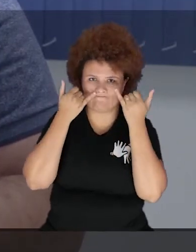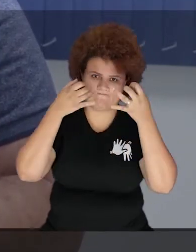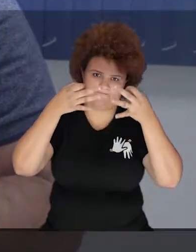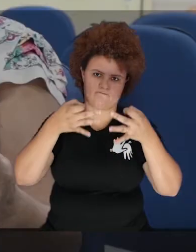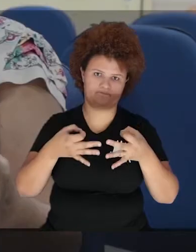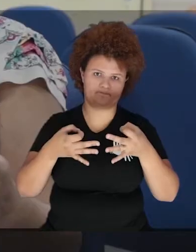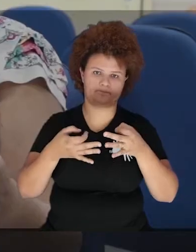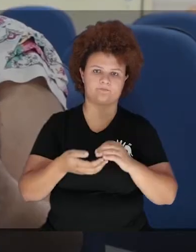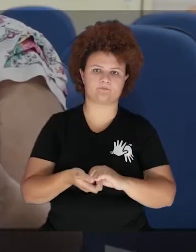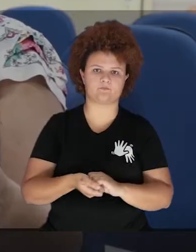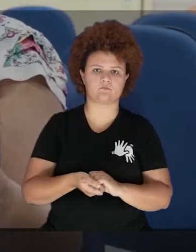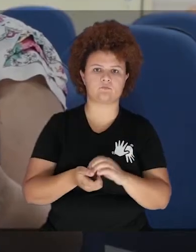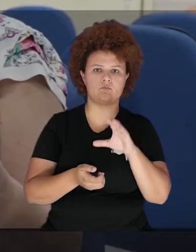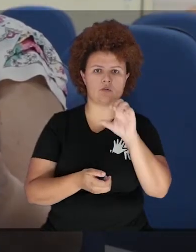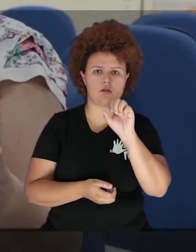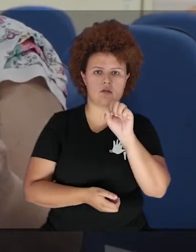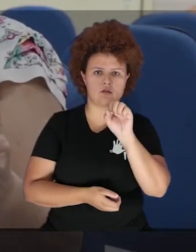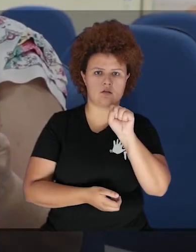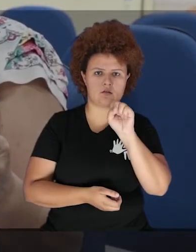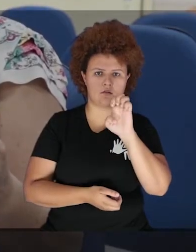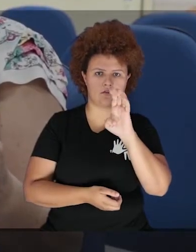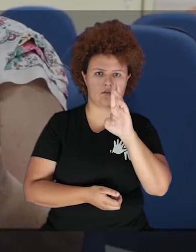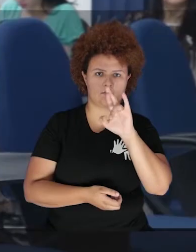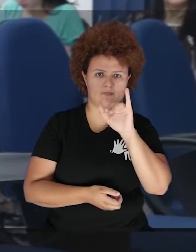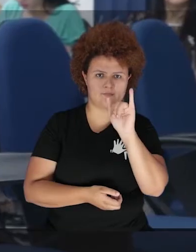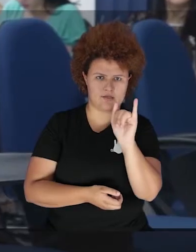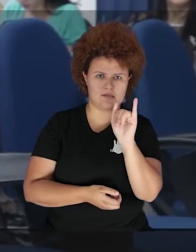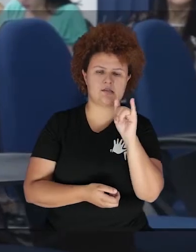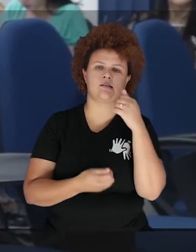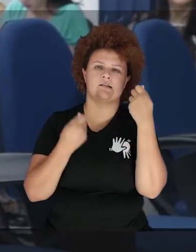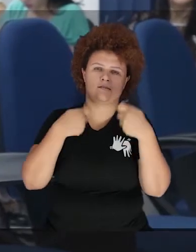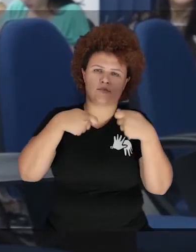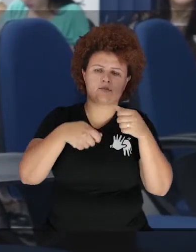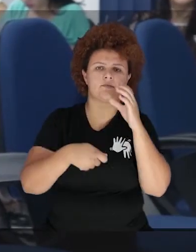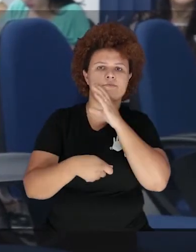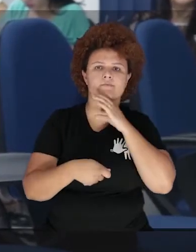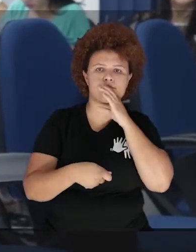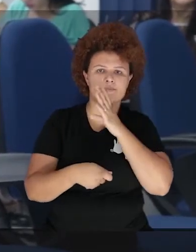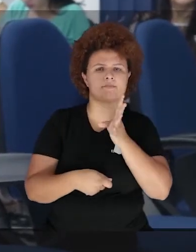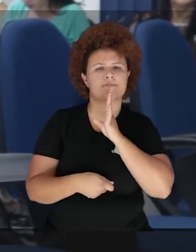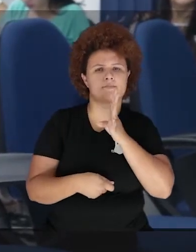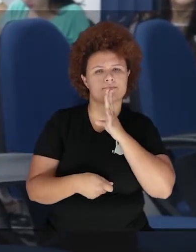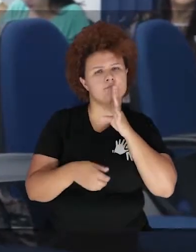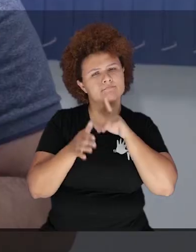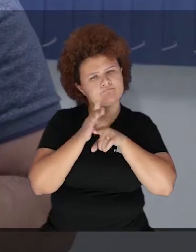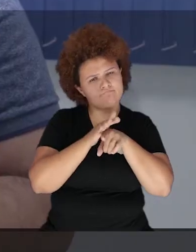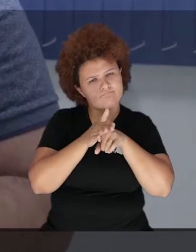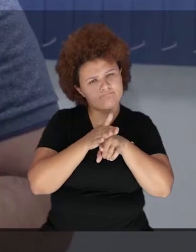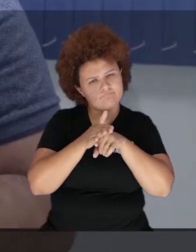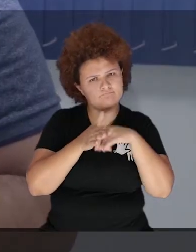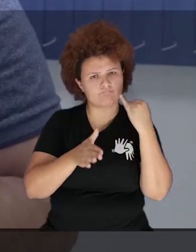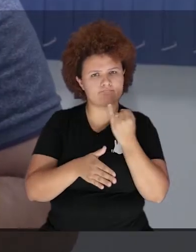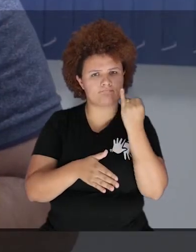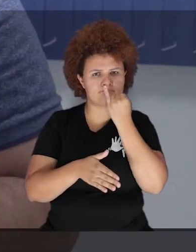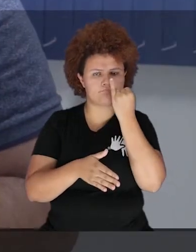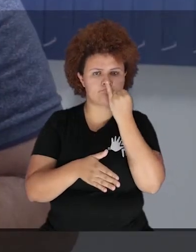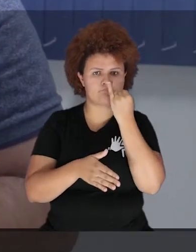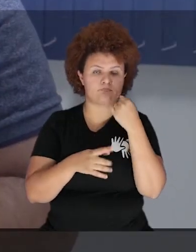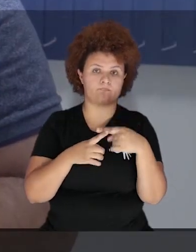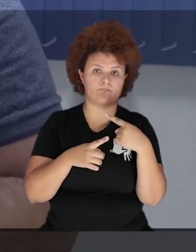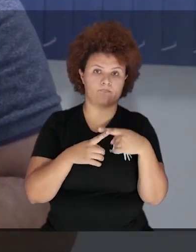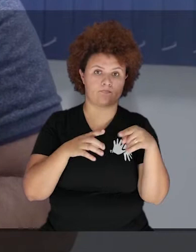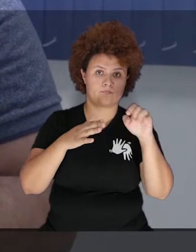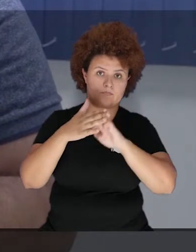comércios no Brasil. Para o SEBRAE, o conhecimento é fundamental para atingir o sucesso nos negócios. Você sempre vai ser mais do que